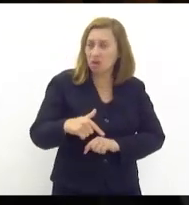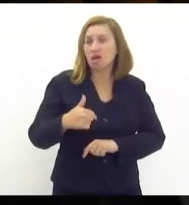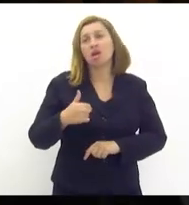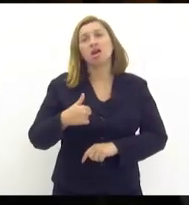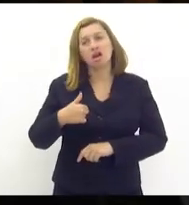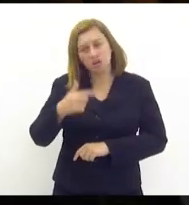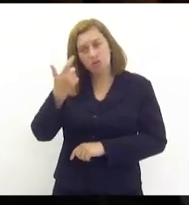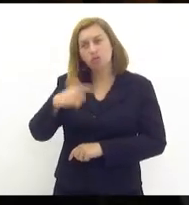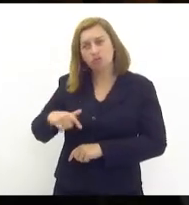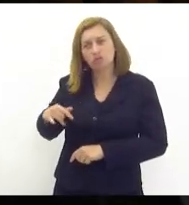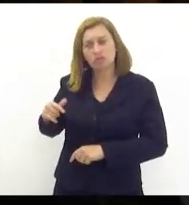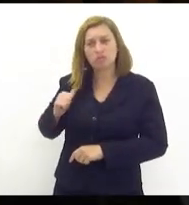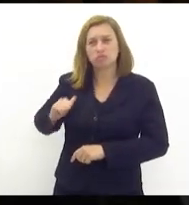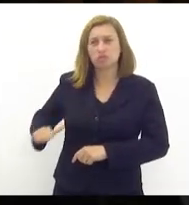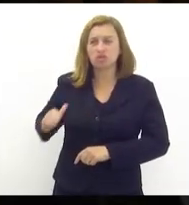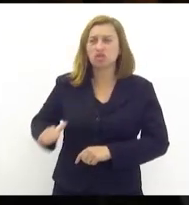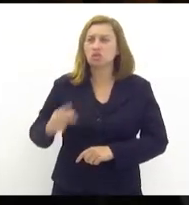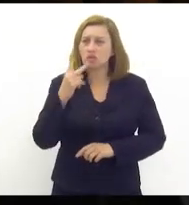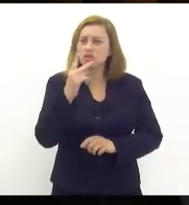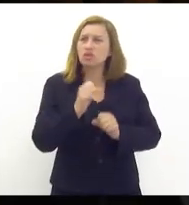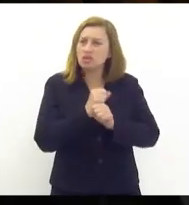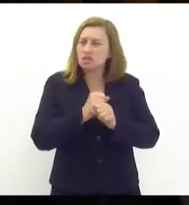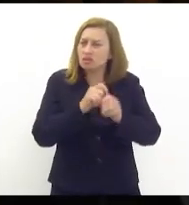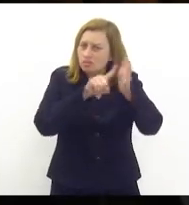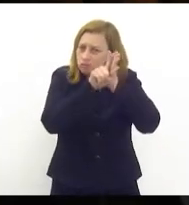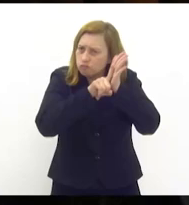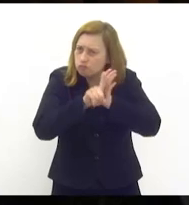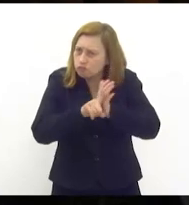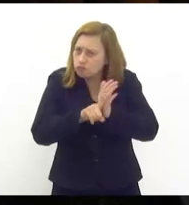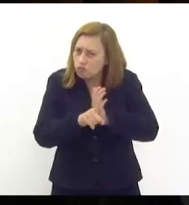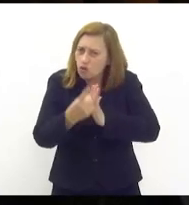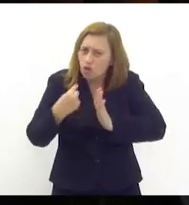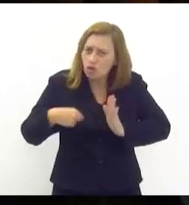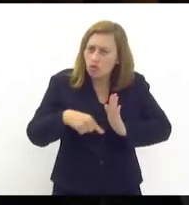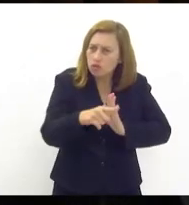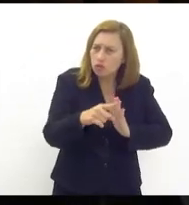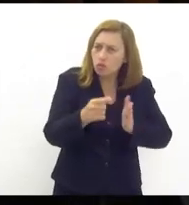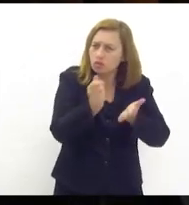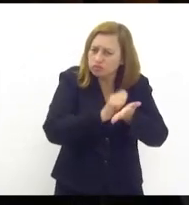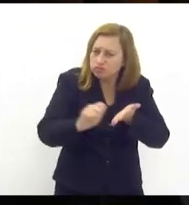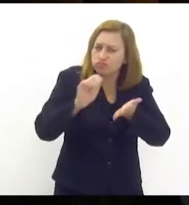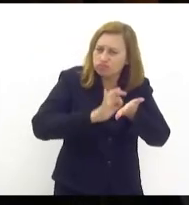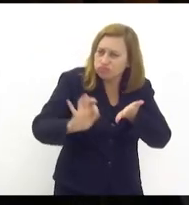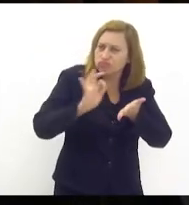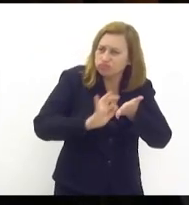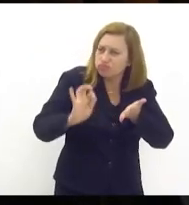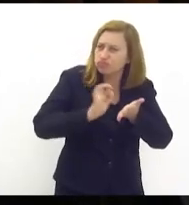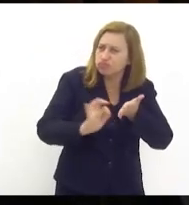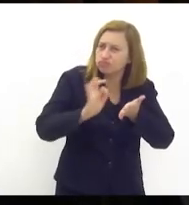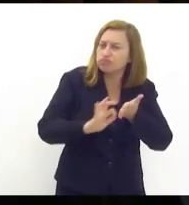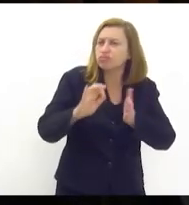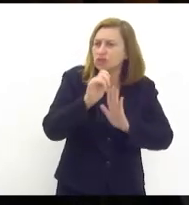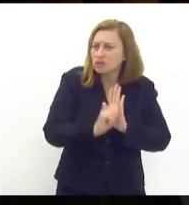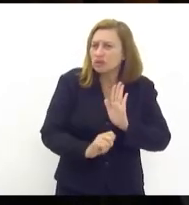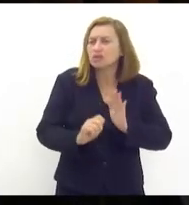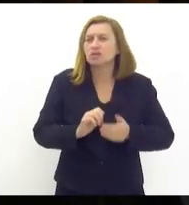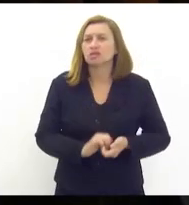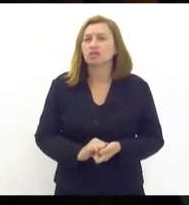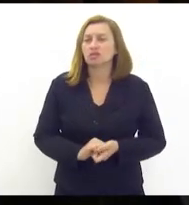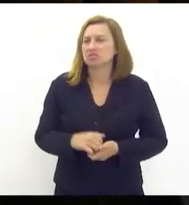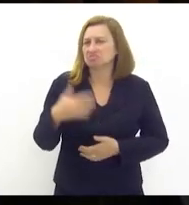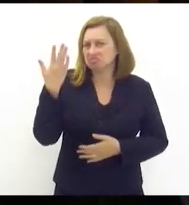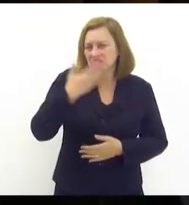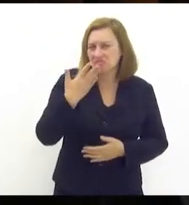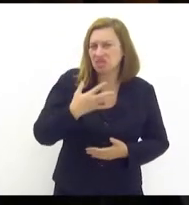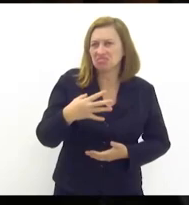bolsista de Administração Científica durante dois anos pesquisei foi a Campo escrevi relatório não vejo